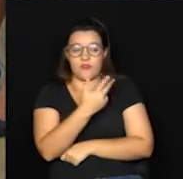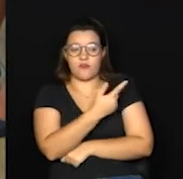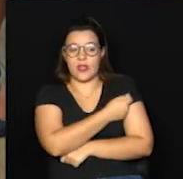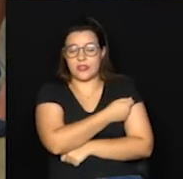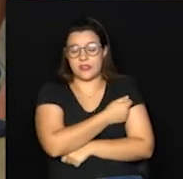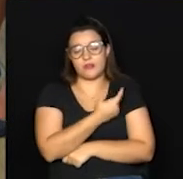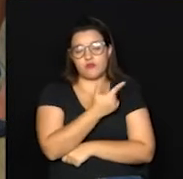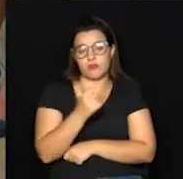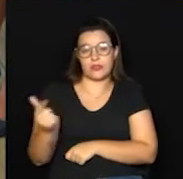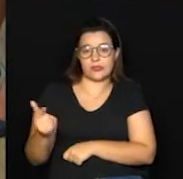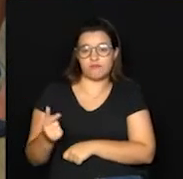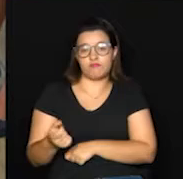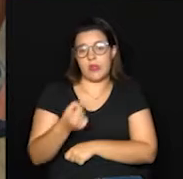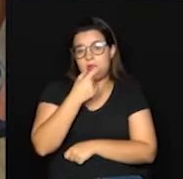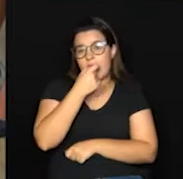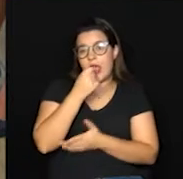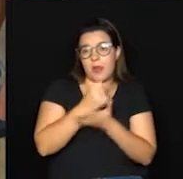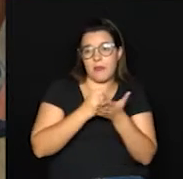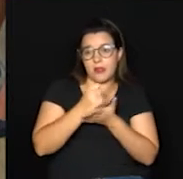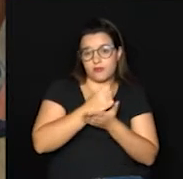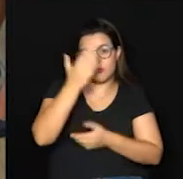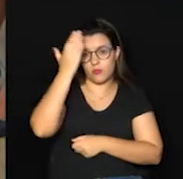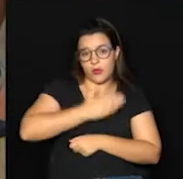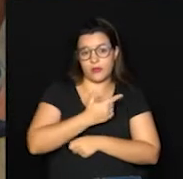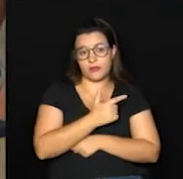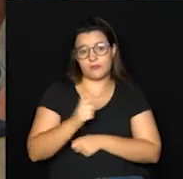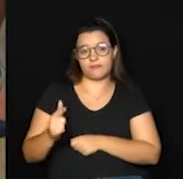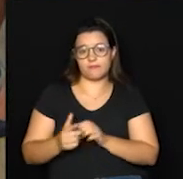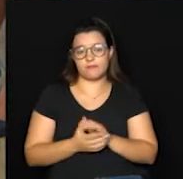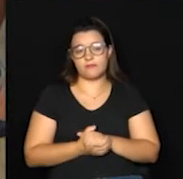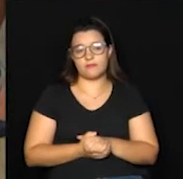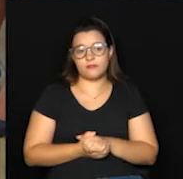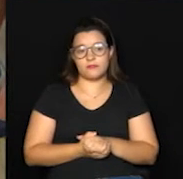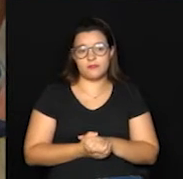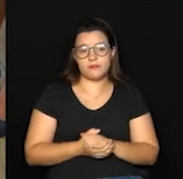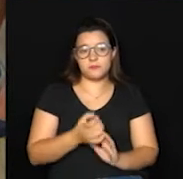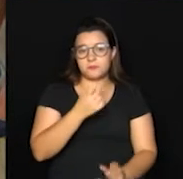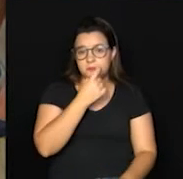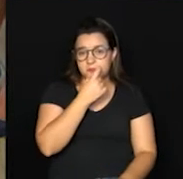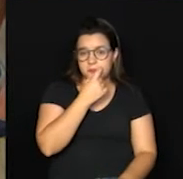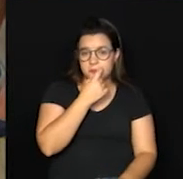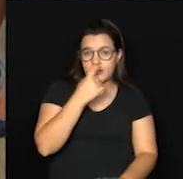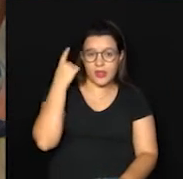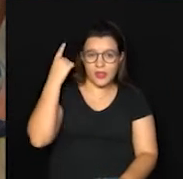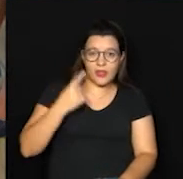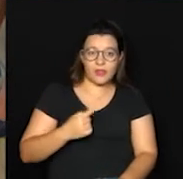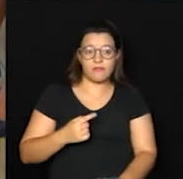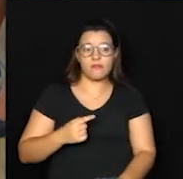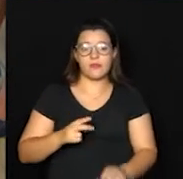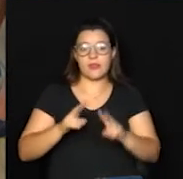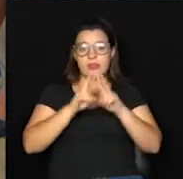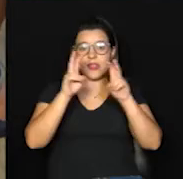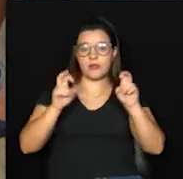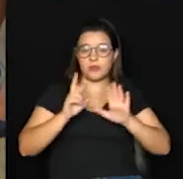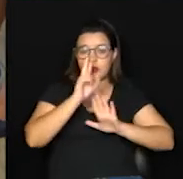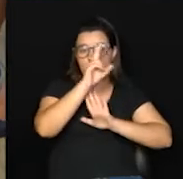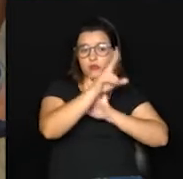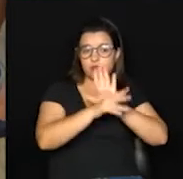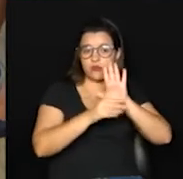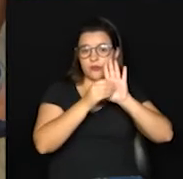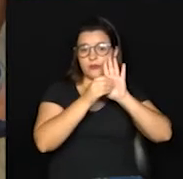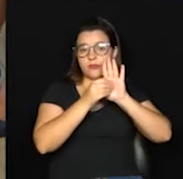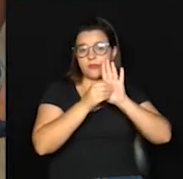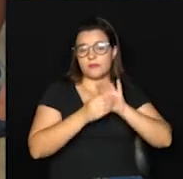nenhum remédio comprovado cientificamente. Mina Abreu, vamos falar agora sobre sustentabilidade econômica aqui na região metropolitana